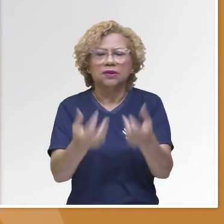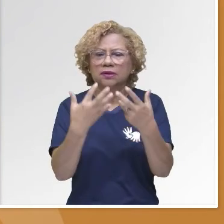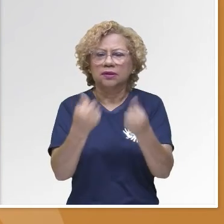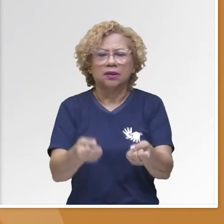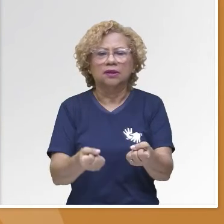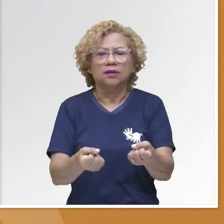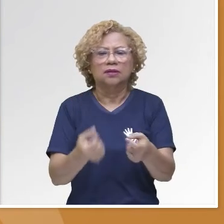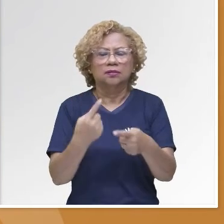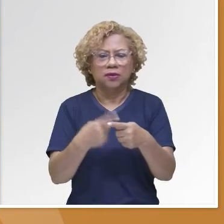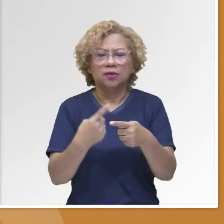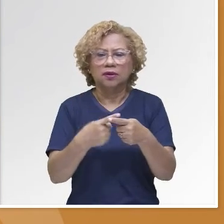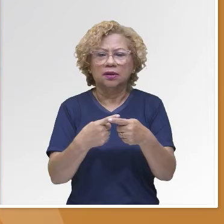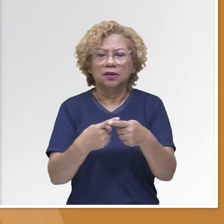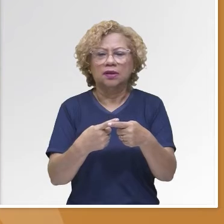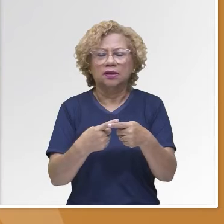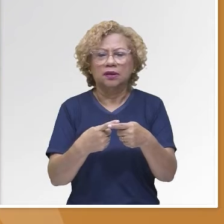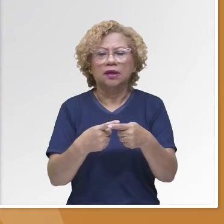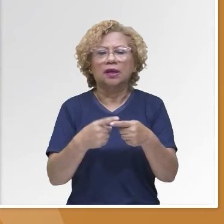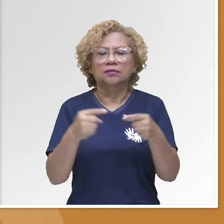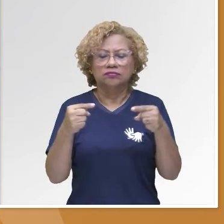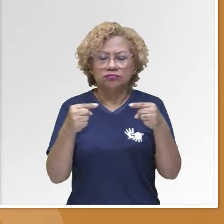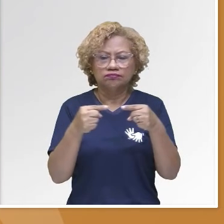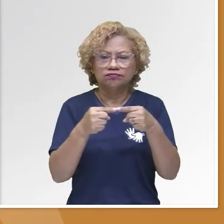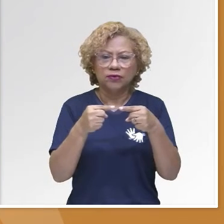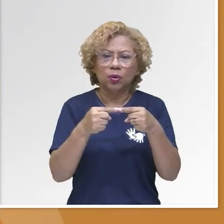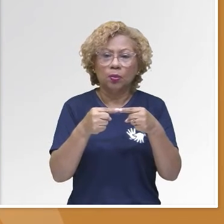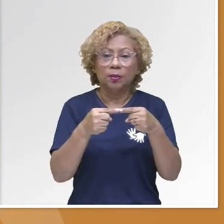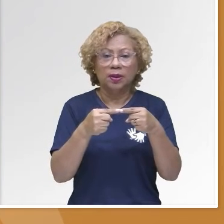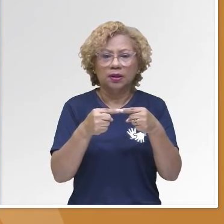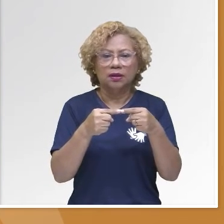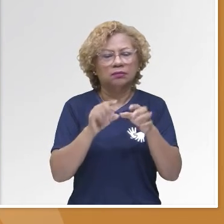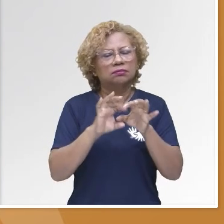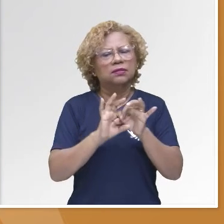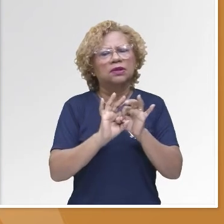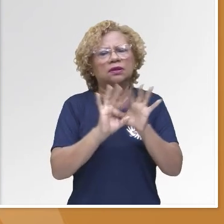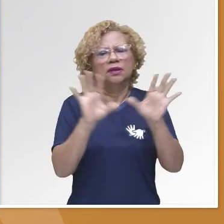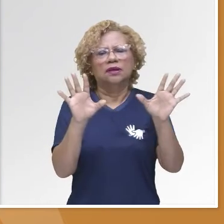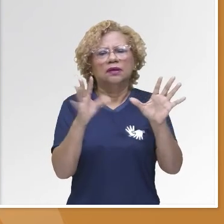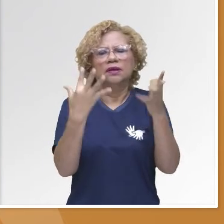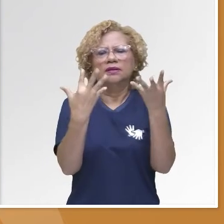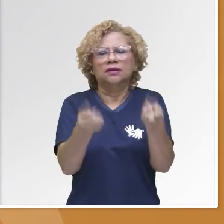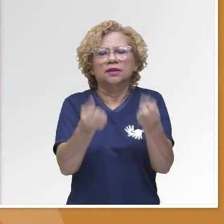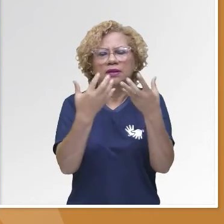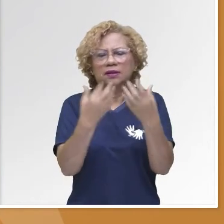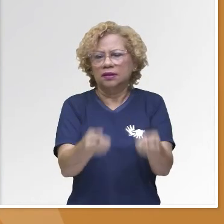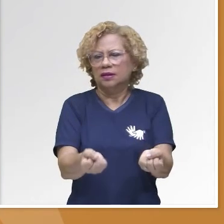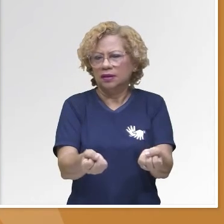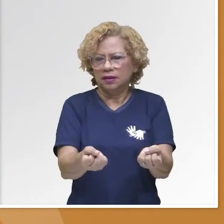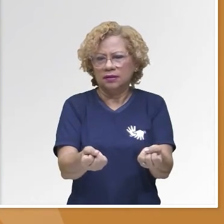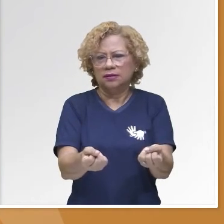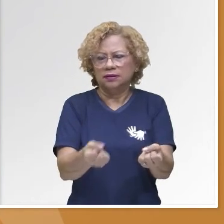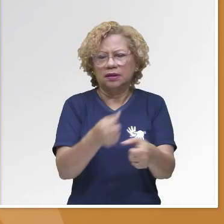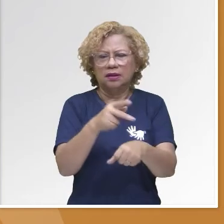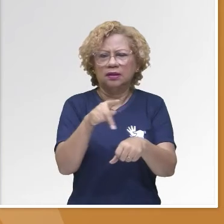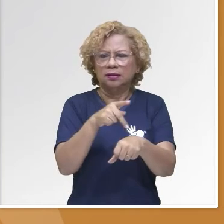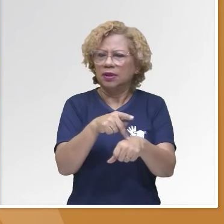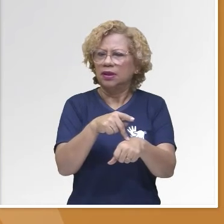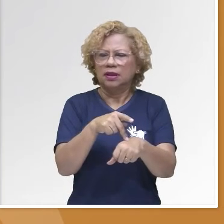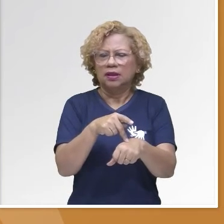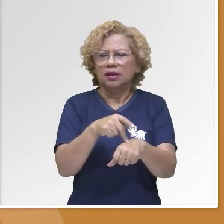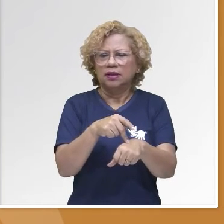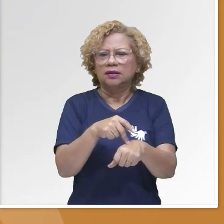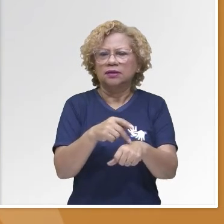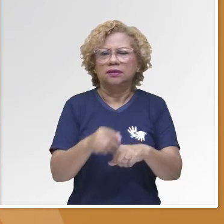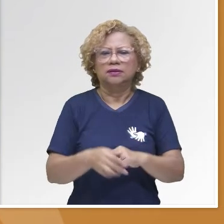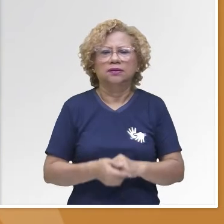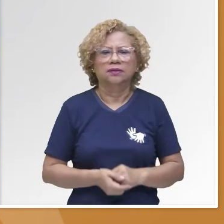a zona de livre comércio vai ajudar nessa isenção de taxas que pode existir entre os países, tá? E também